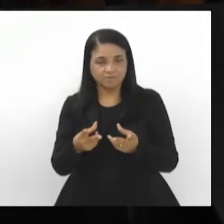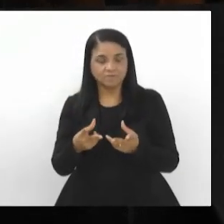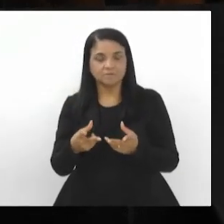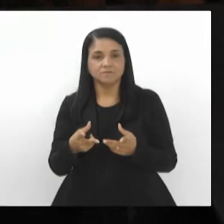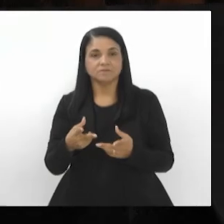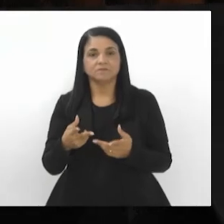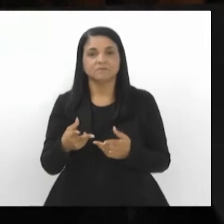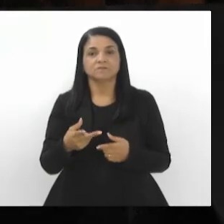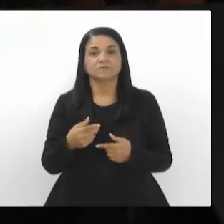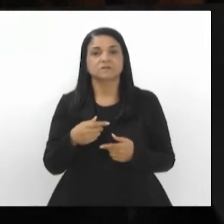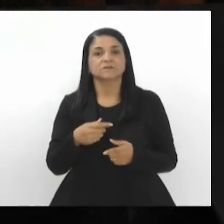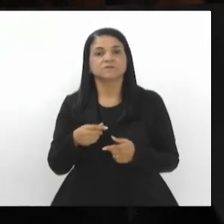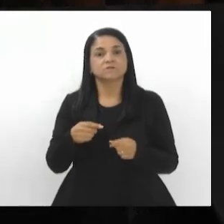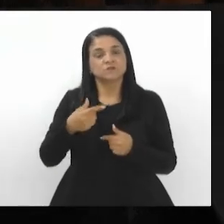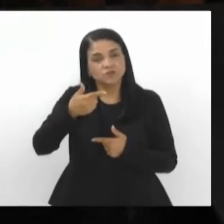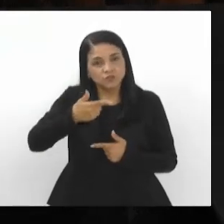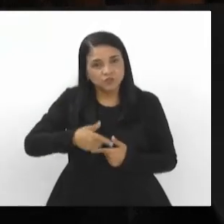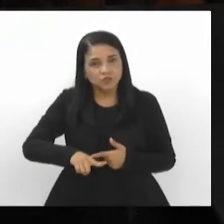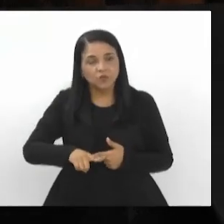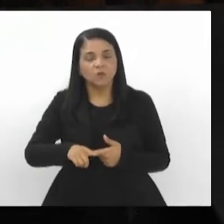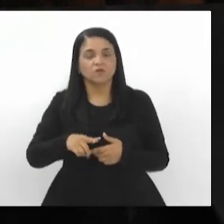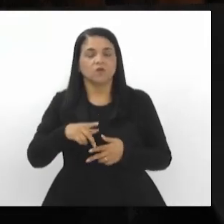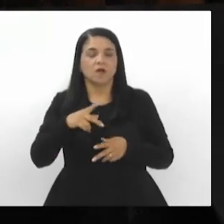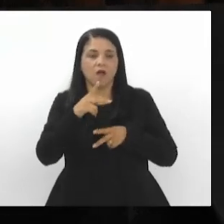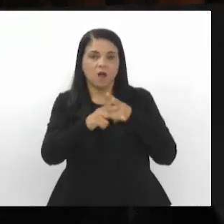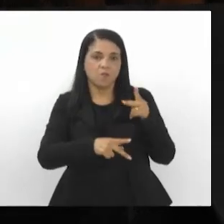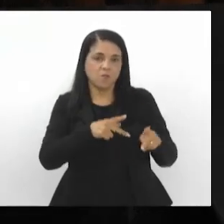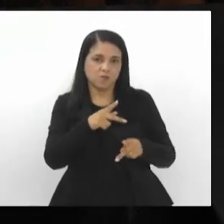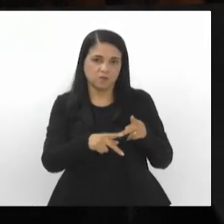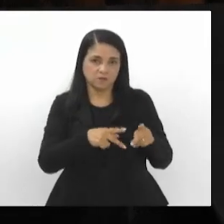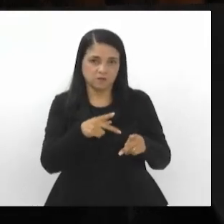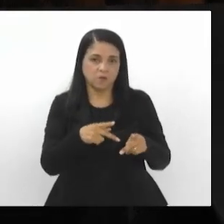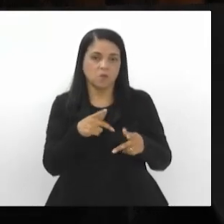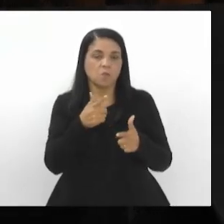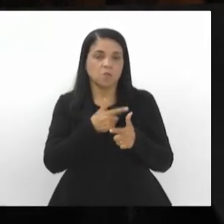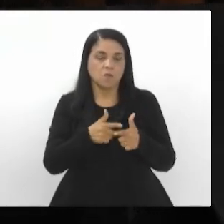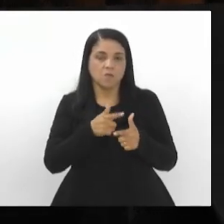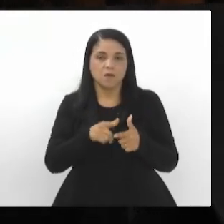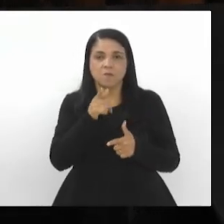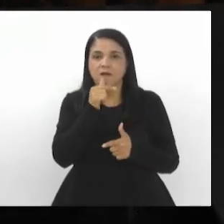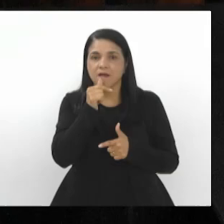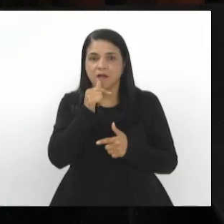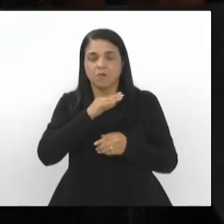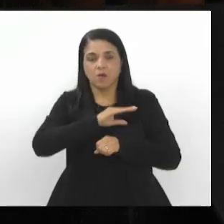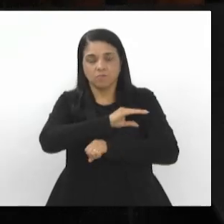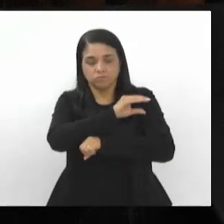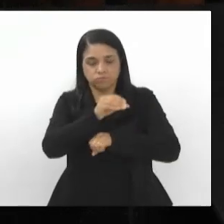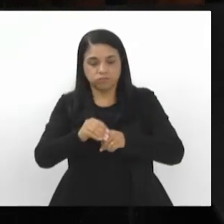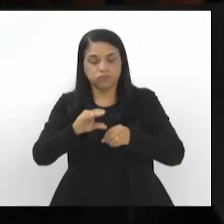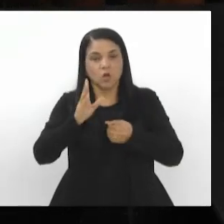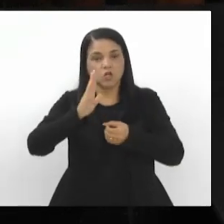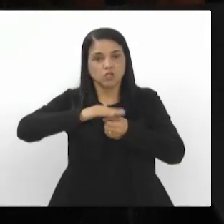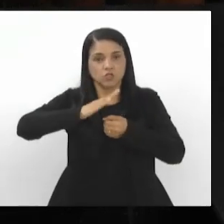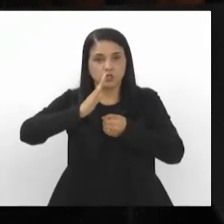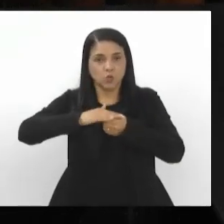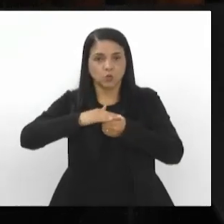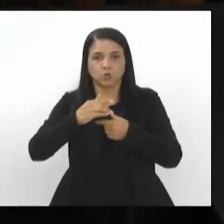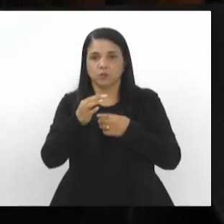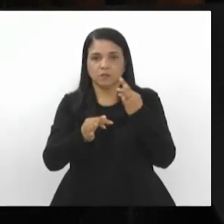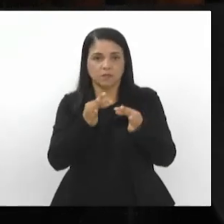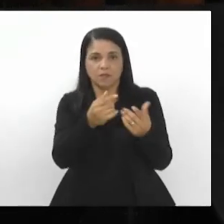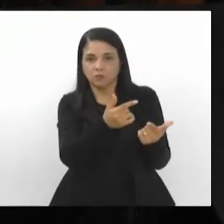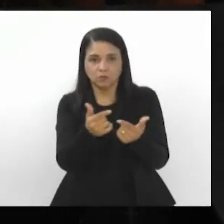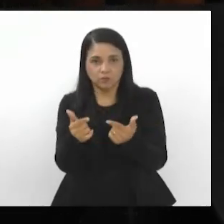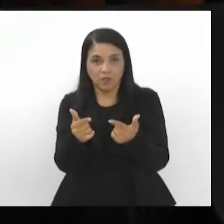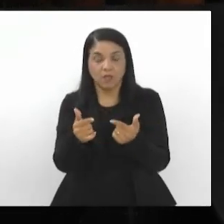situação de penúria da população que não recebe água, não recebe esgoto tratado na sua casa, mesmo que tenha